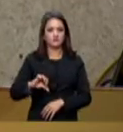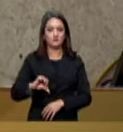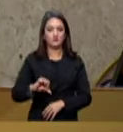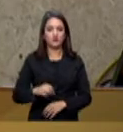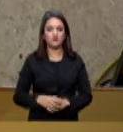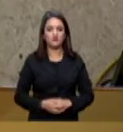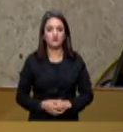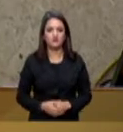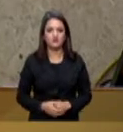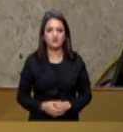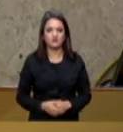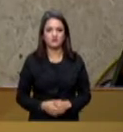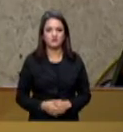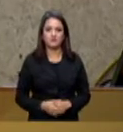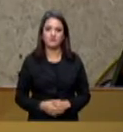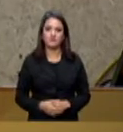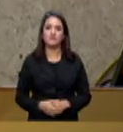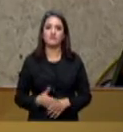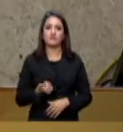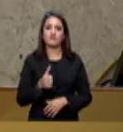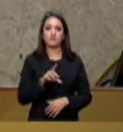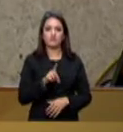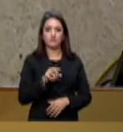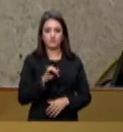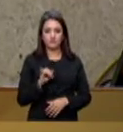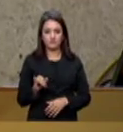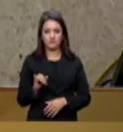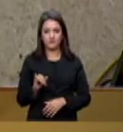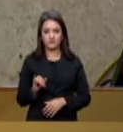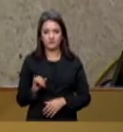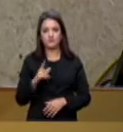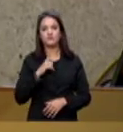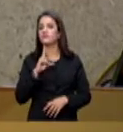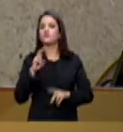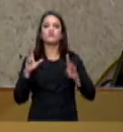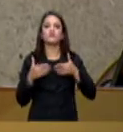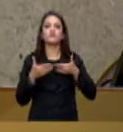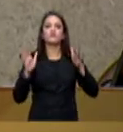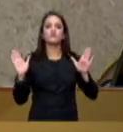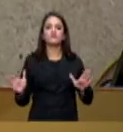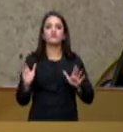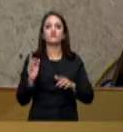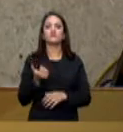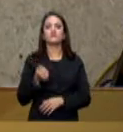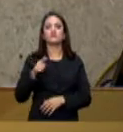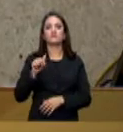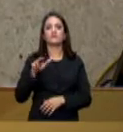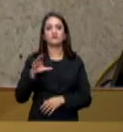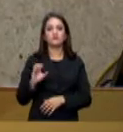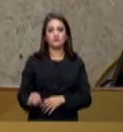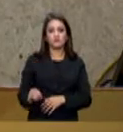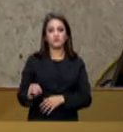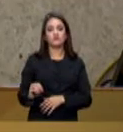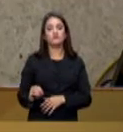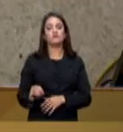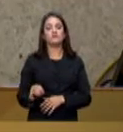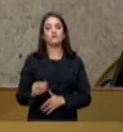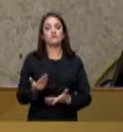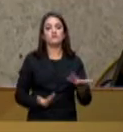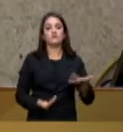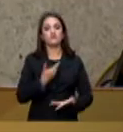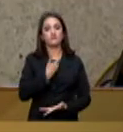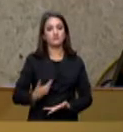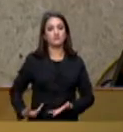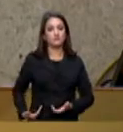Destacou, Sua Excelência, ação direta de constitucionalidade, criação da Agência Estadual de Regulação de Serviços Públicos do Rio Grande do